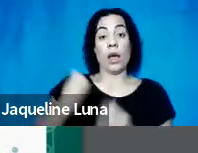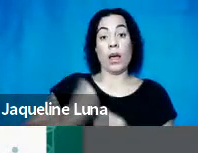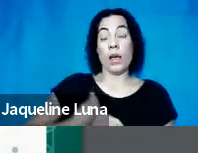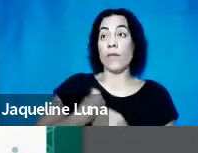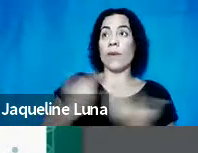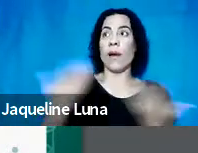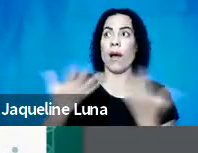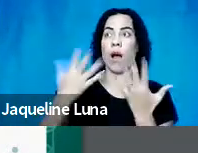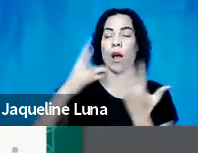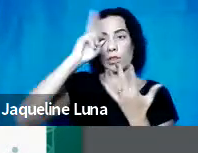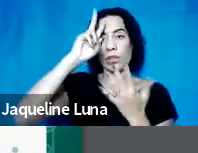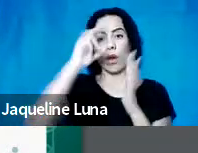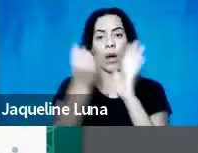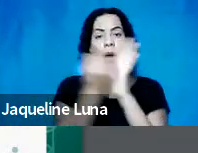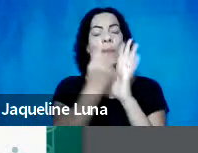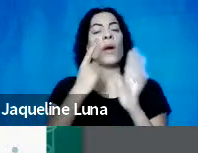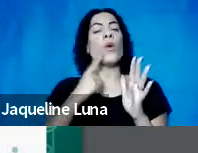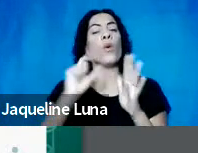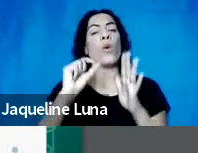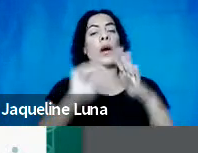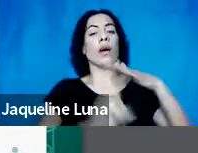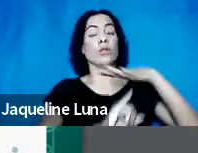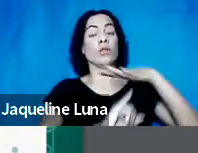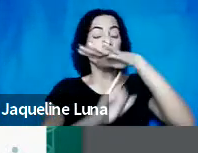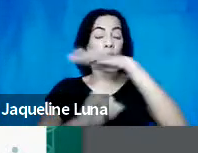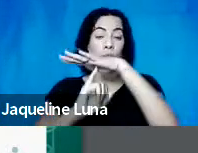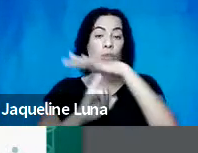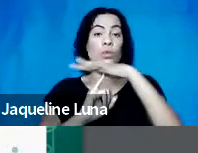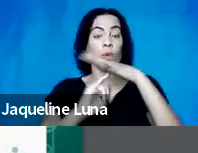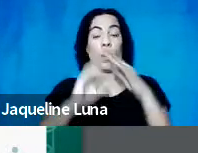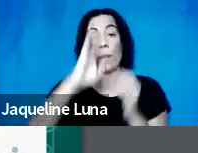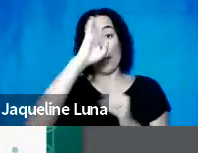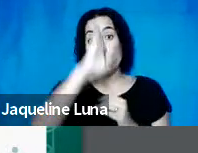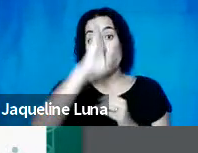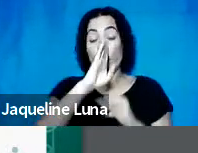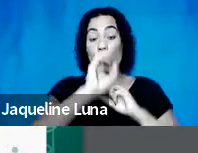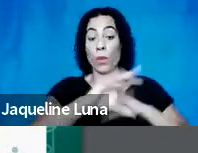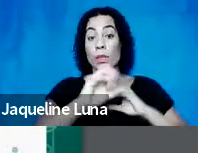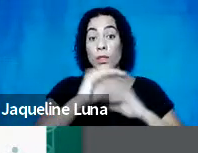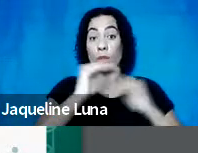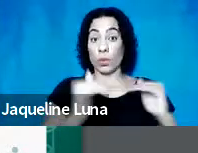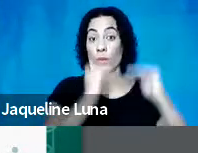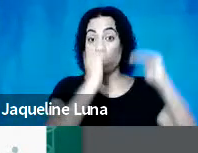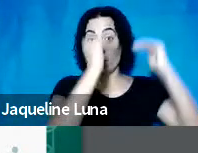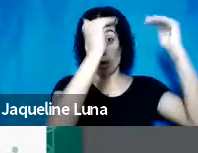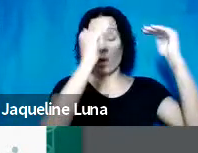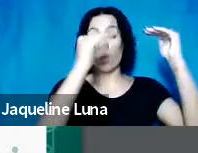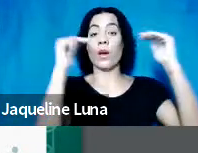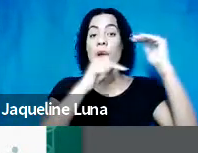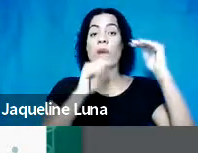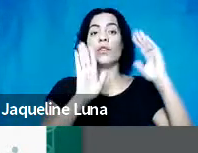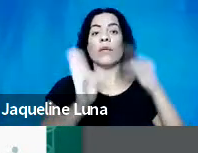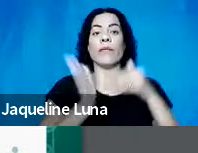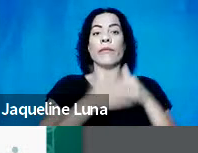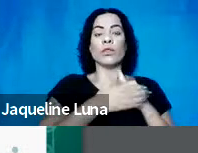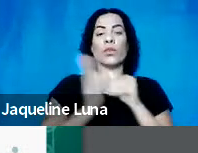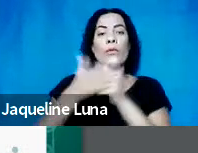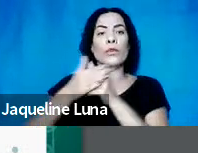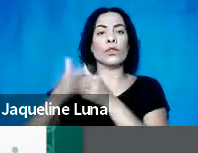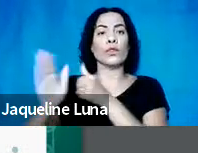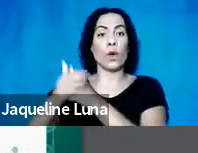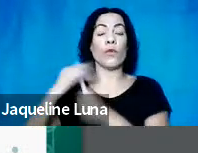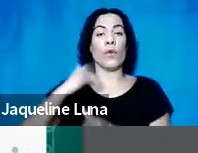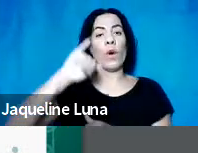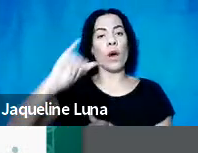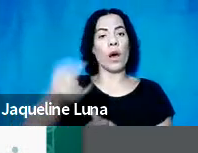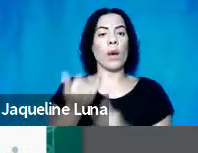hermetismo, né? As instituições públicas de ensino superior estão muito fechadas, né? E aí eu aproveito para explicar